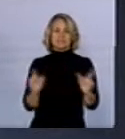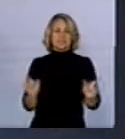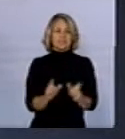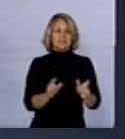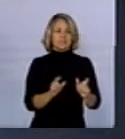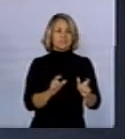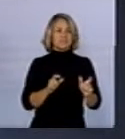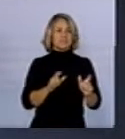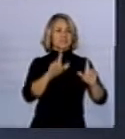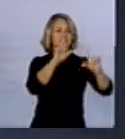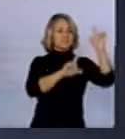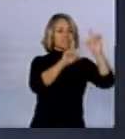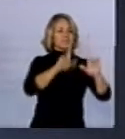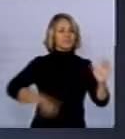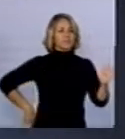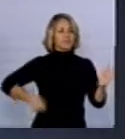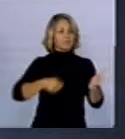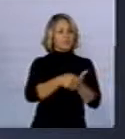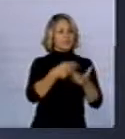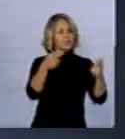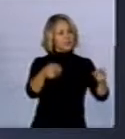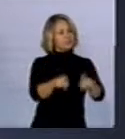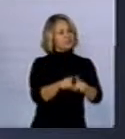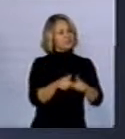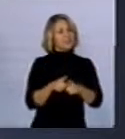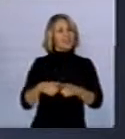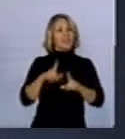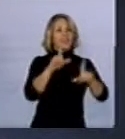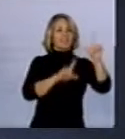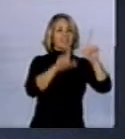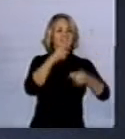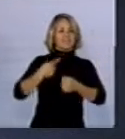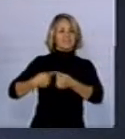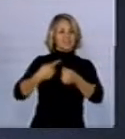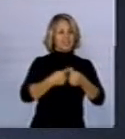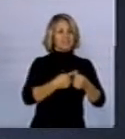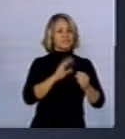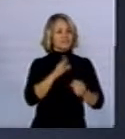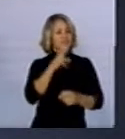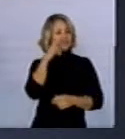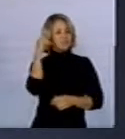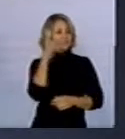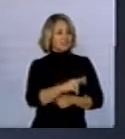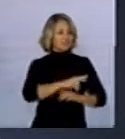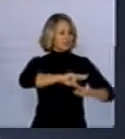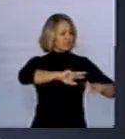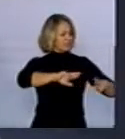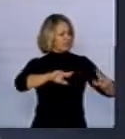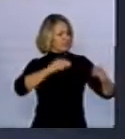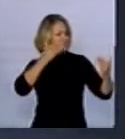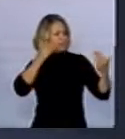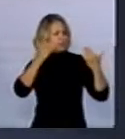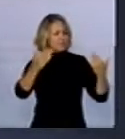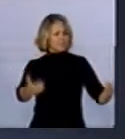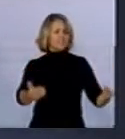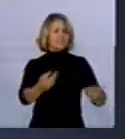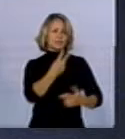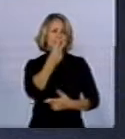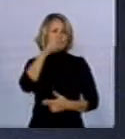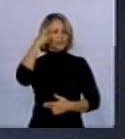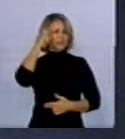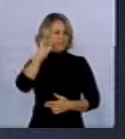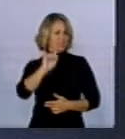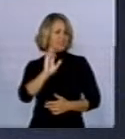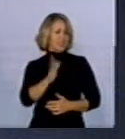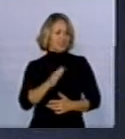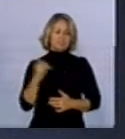assinatura, tais como a TV Cidade. Nós ouvimos dezenas de apresentações nesses dois dias de audiência pública, todas